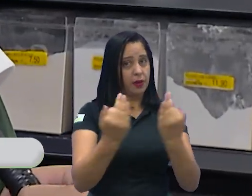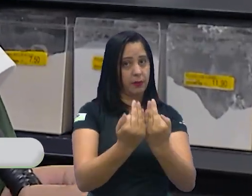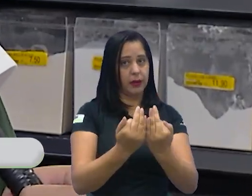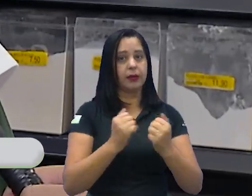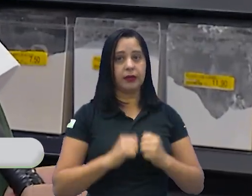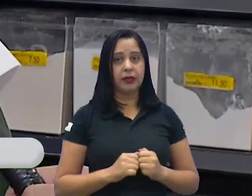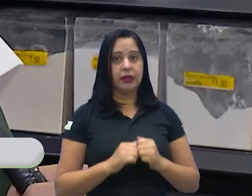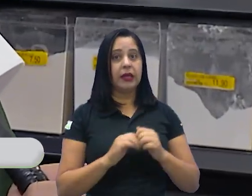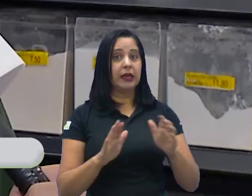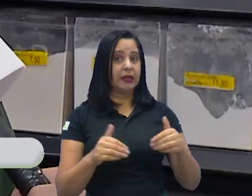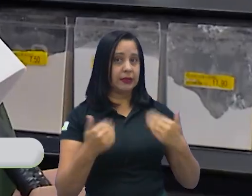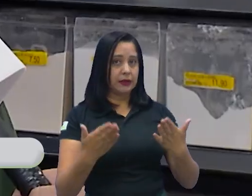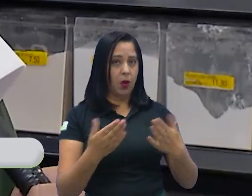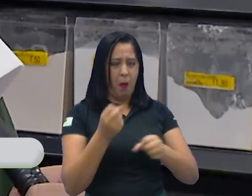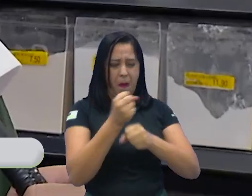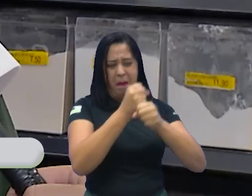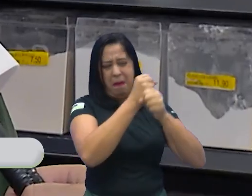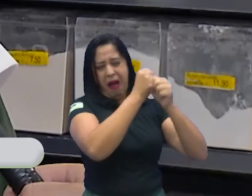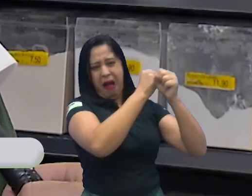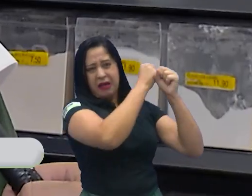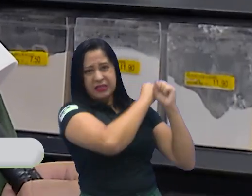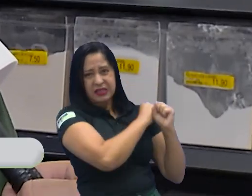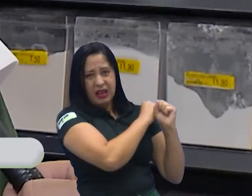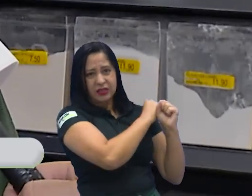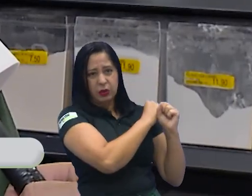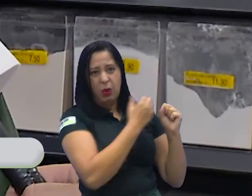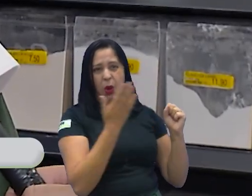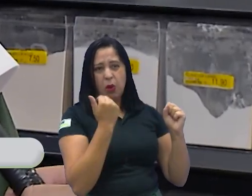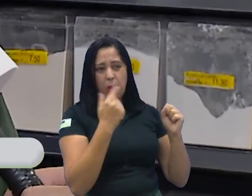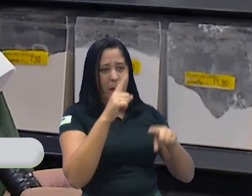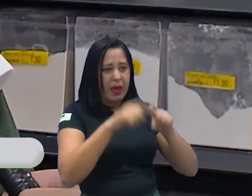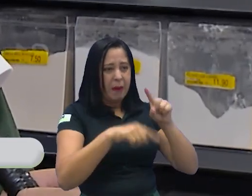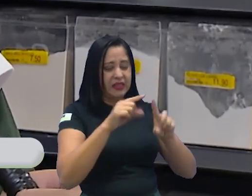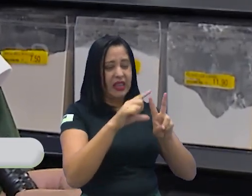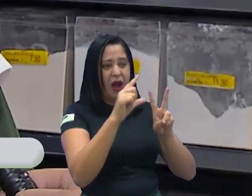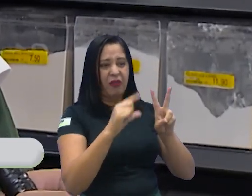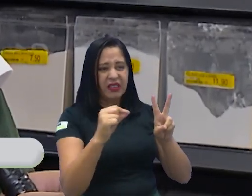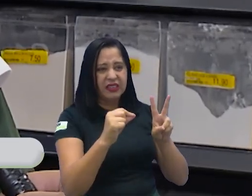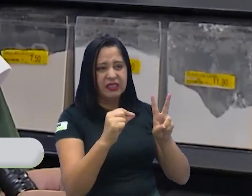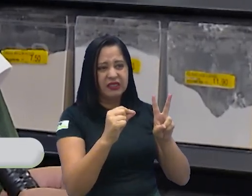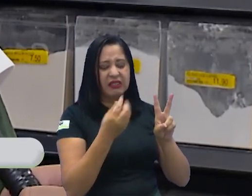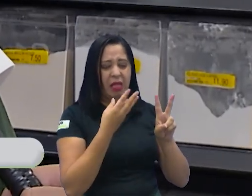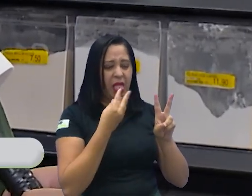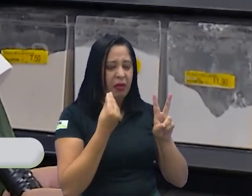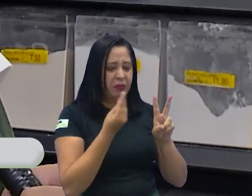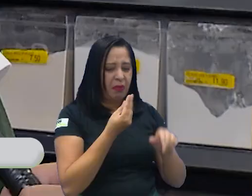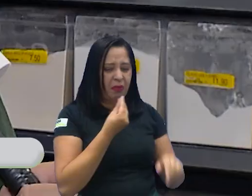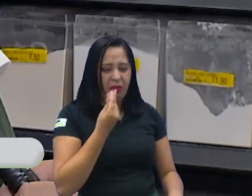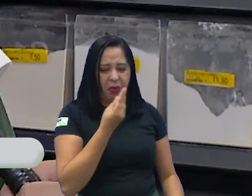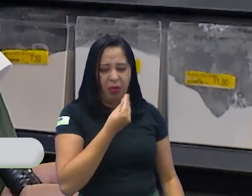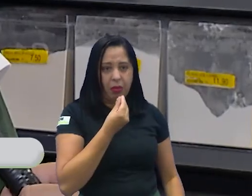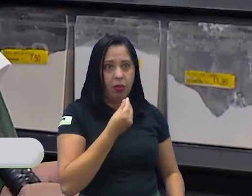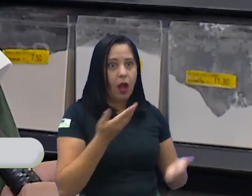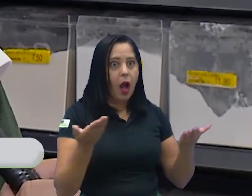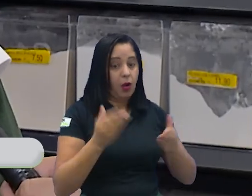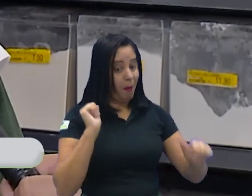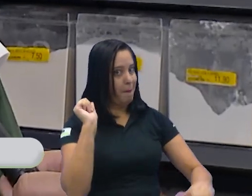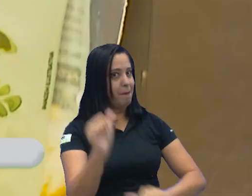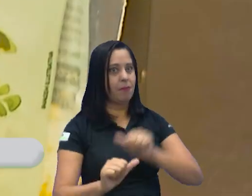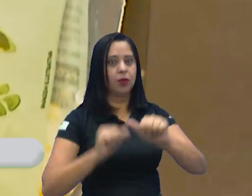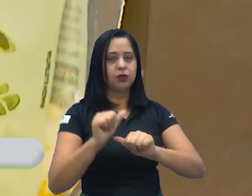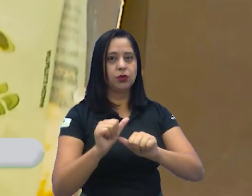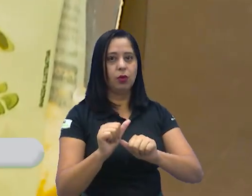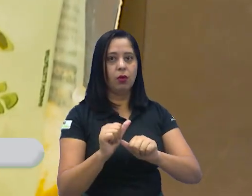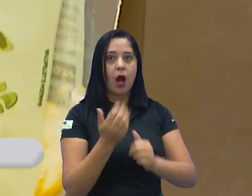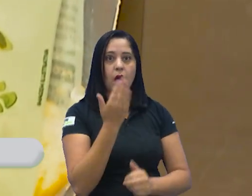muito. Se anos atrás comer um produto vegano muitas vezes não era uma experiência saborosa, hoje em dia a situação mudou, né?